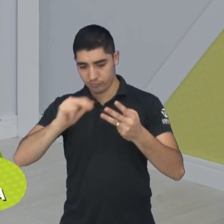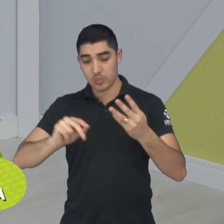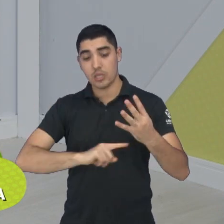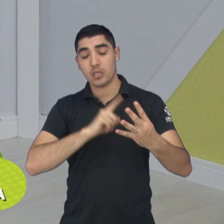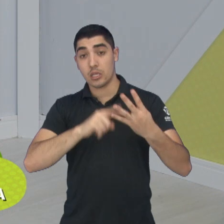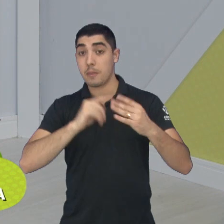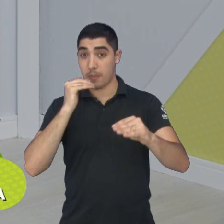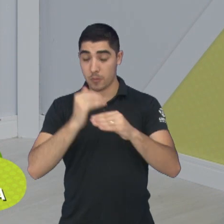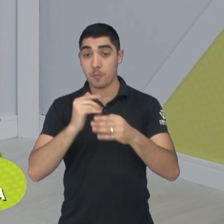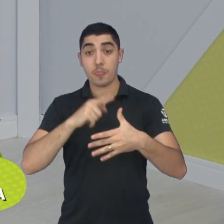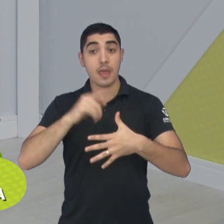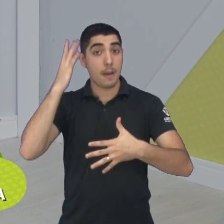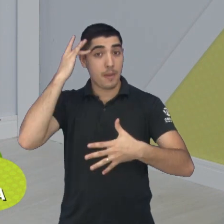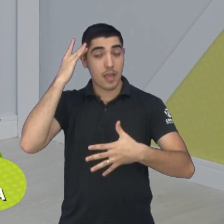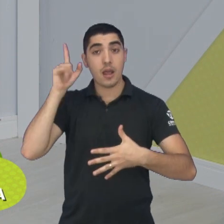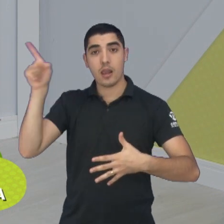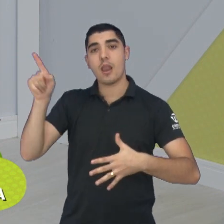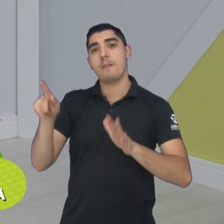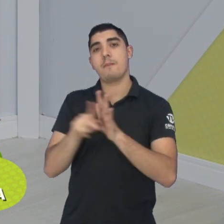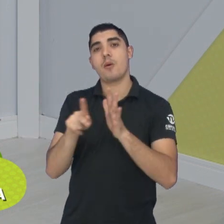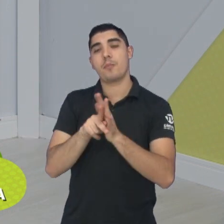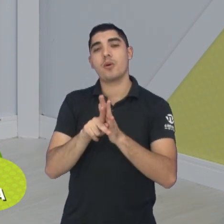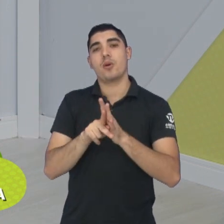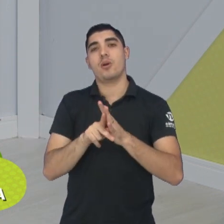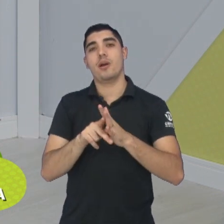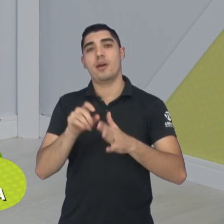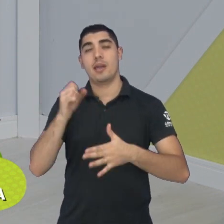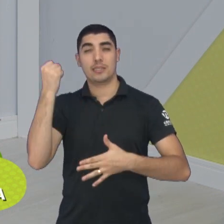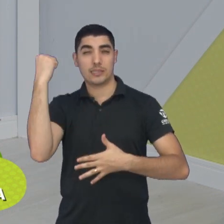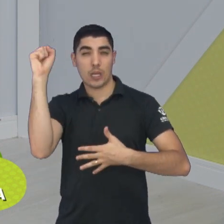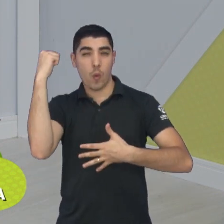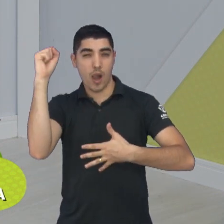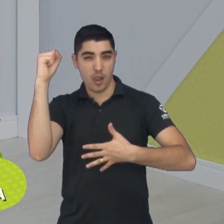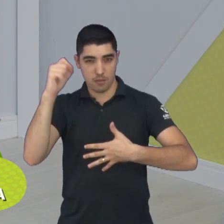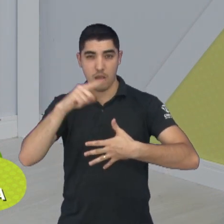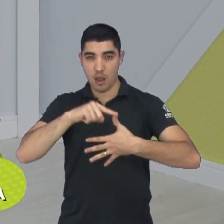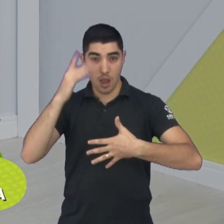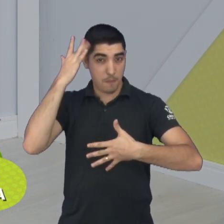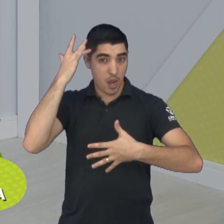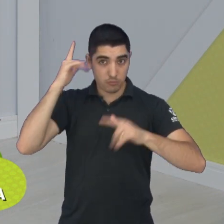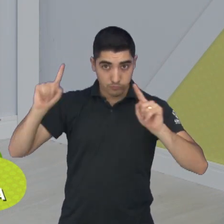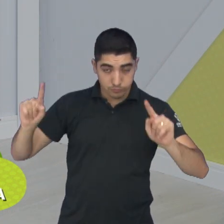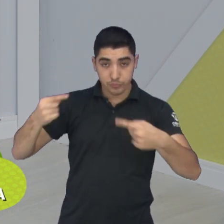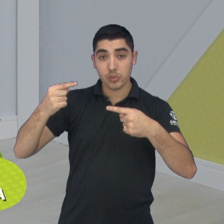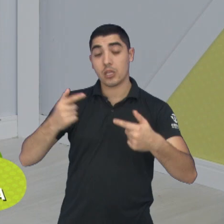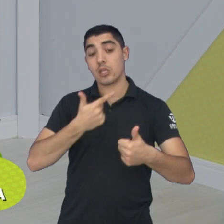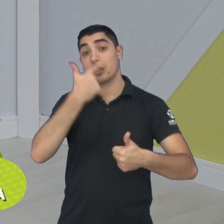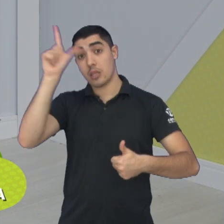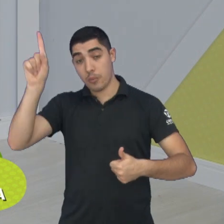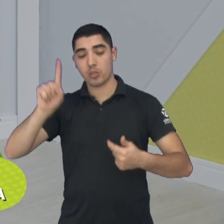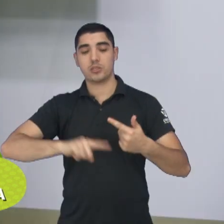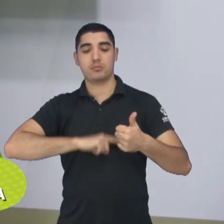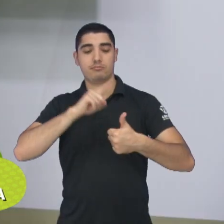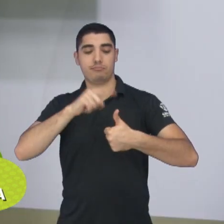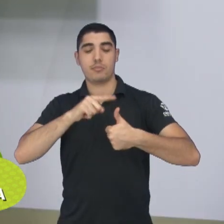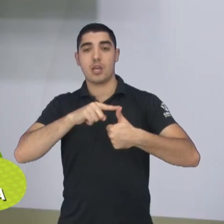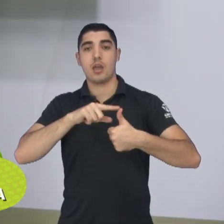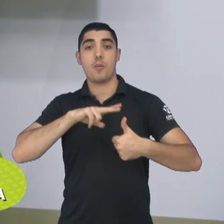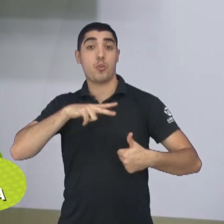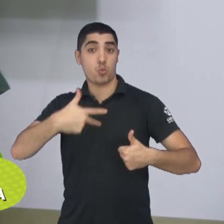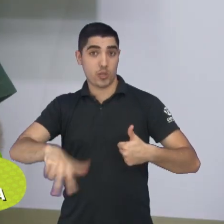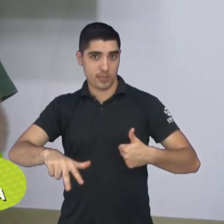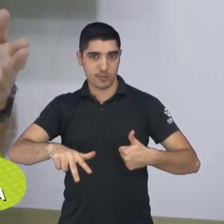Boa Vista de Saquarema, time da primeira divisão do Rio de Janeiro, e depois enfrenta a Portuguesa de Desportos. Bons testes aí para o São José, Brunão. Bons